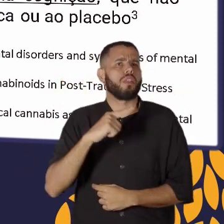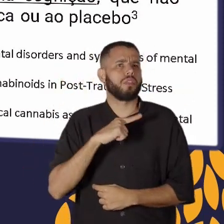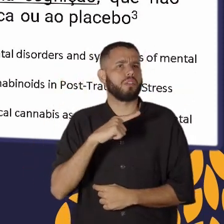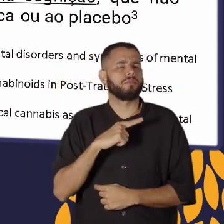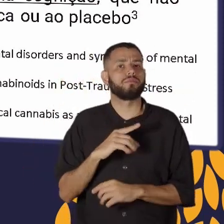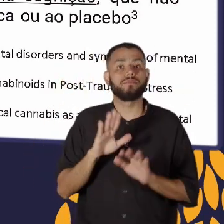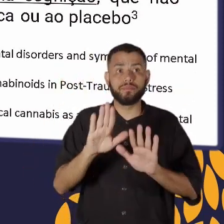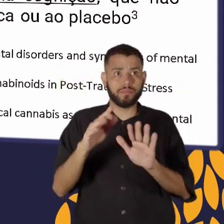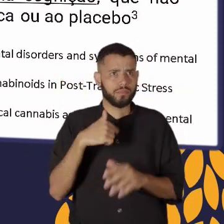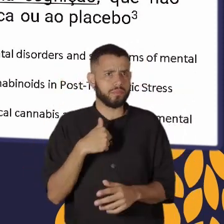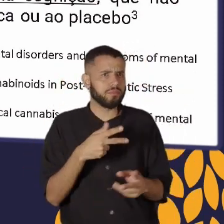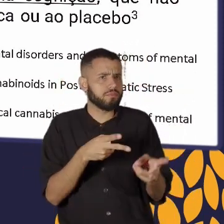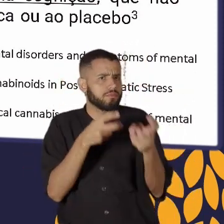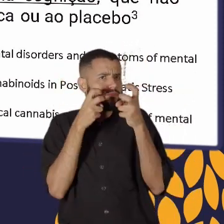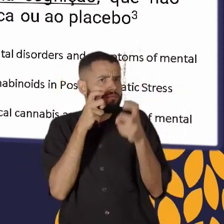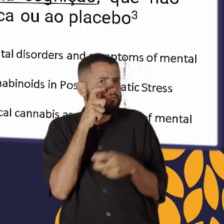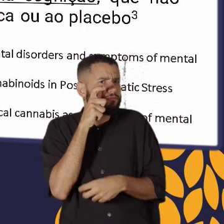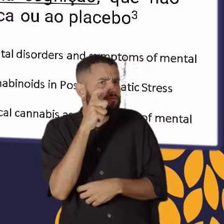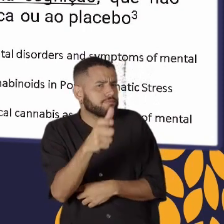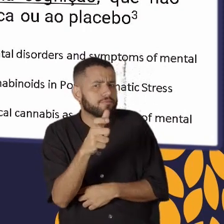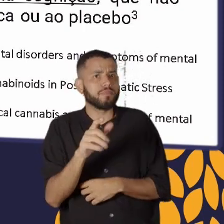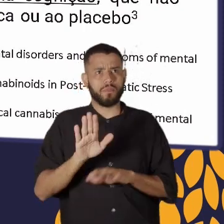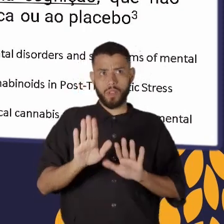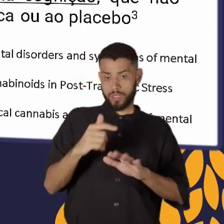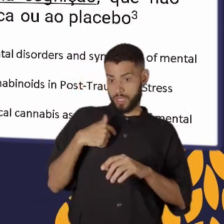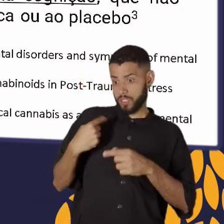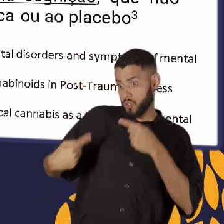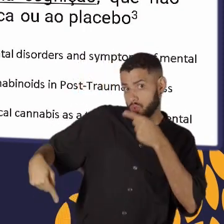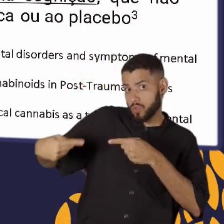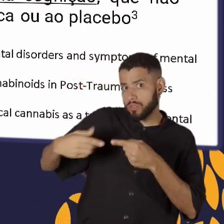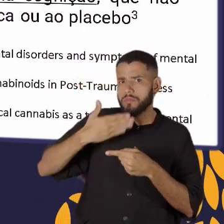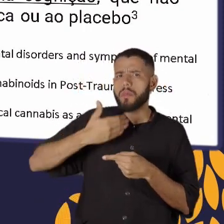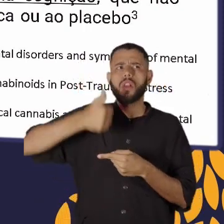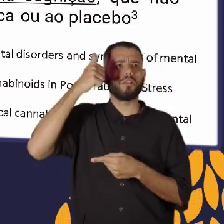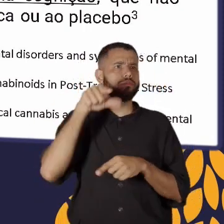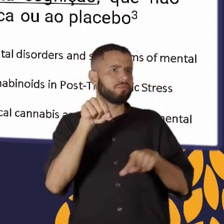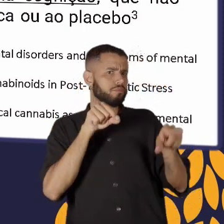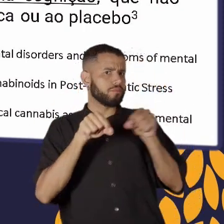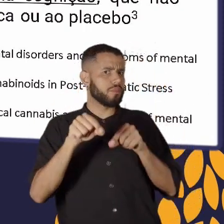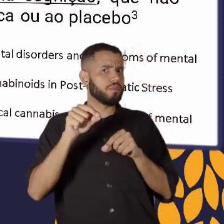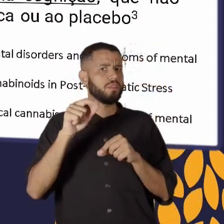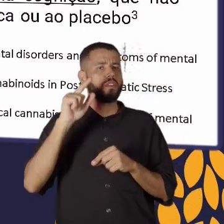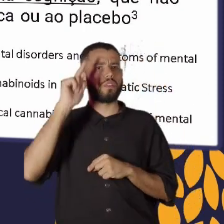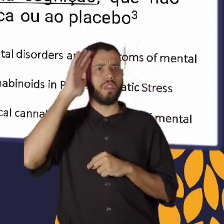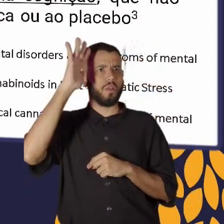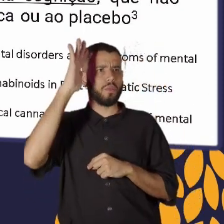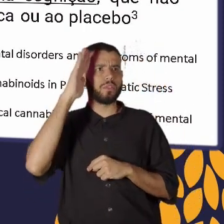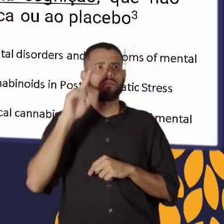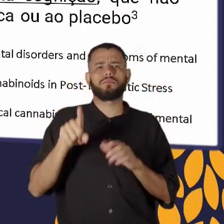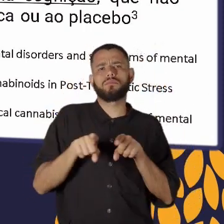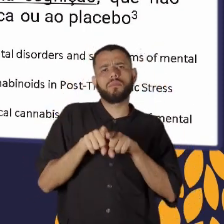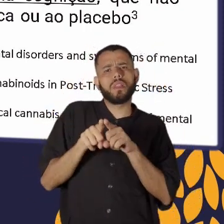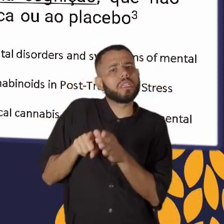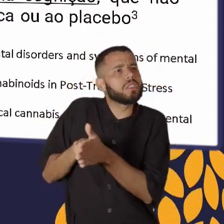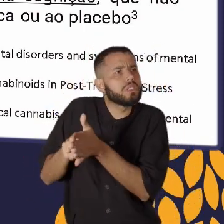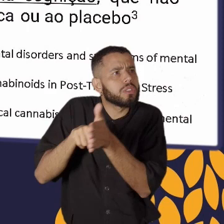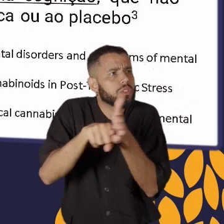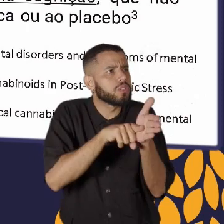um parêntese, porque assim, quando a gente discute a melhor opção terapêutica, por meio de estudos